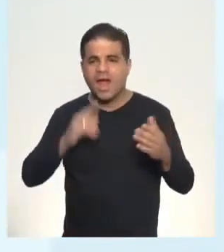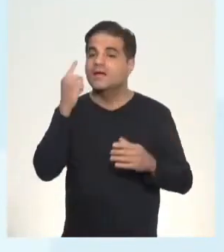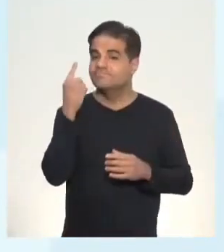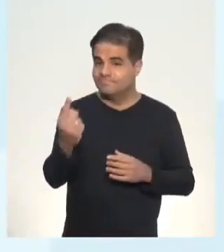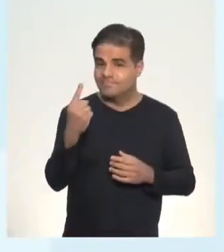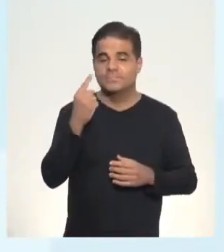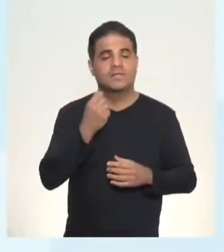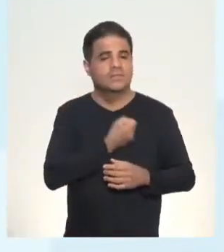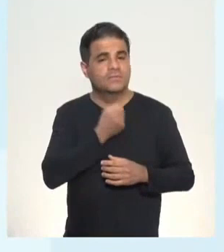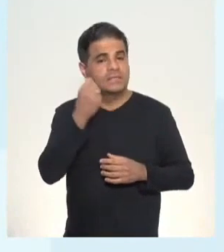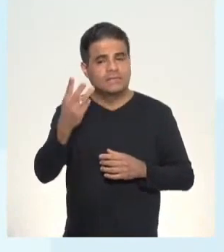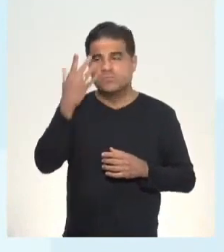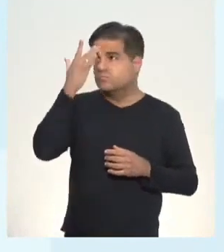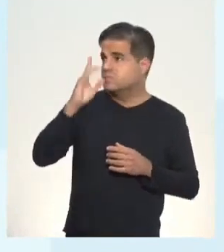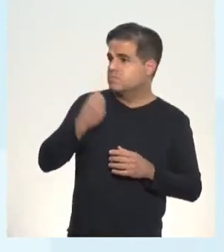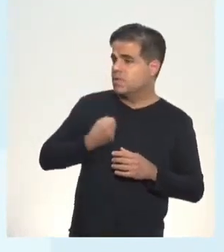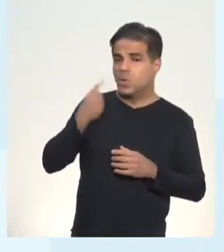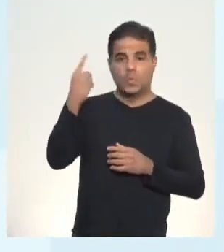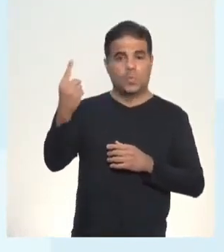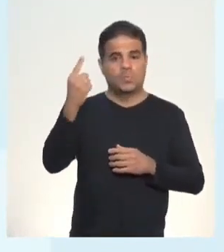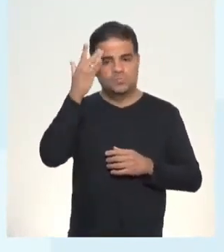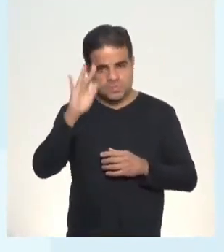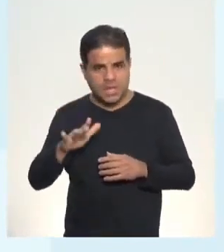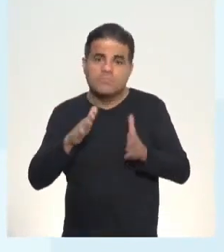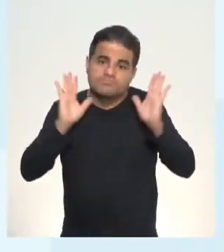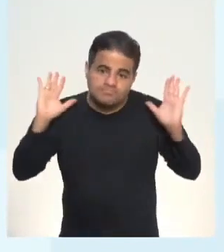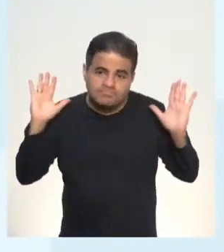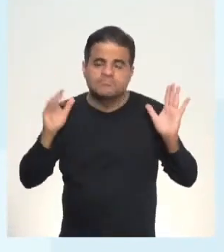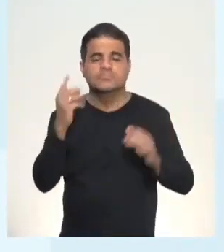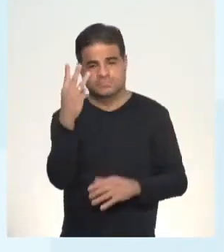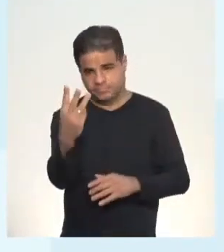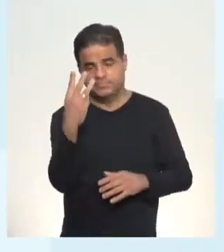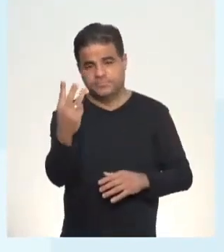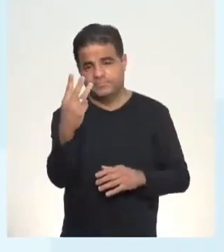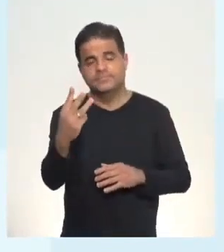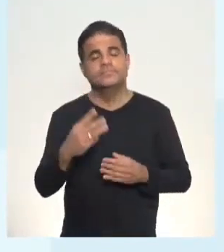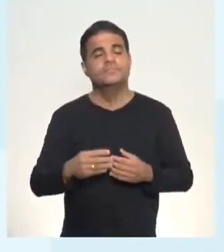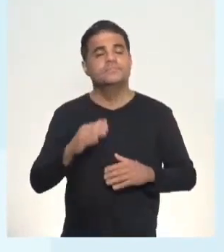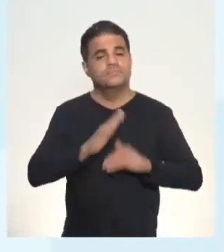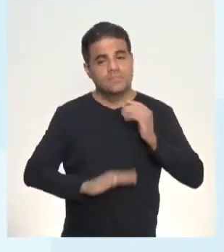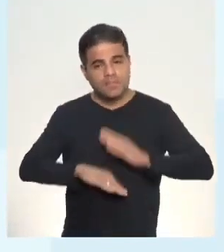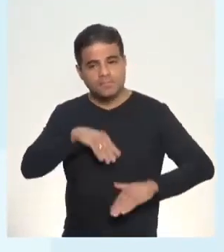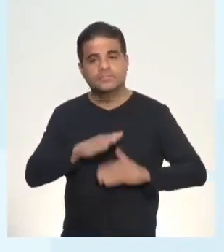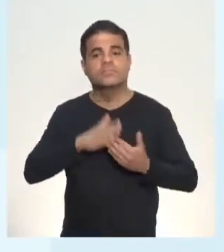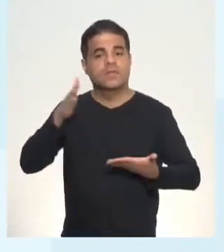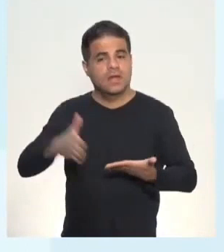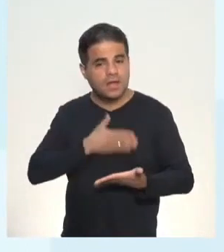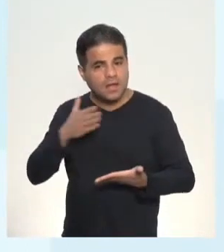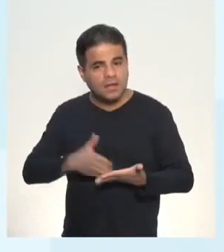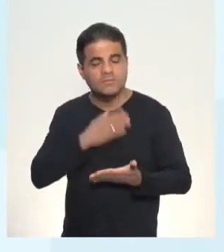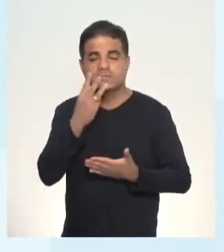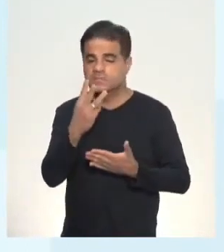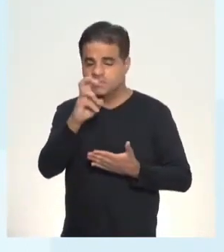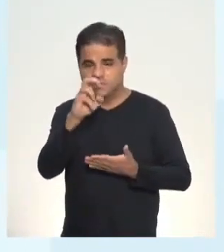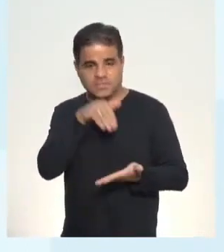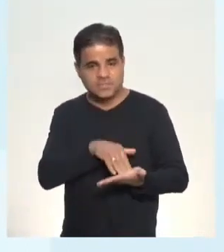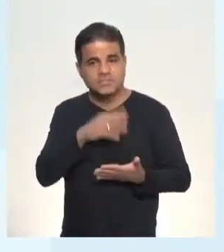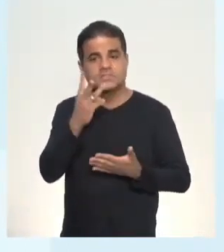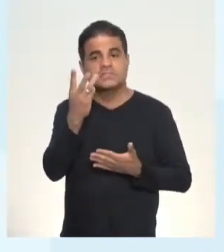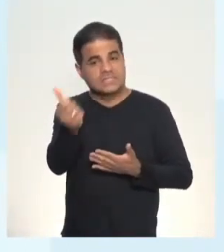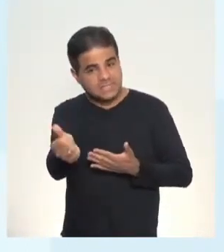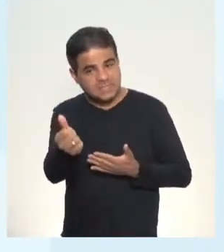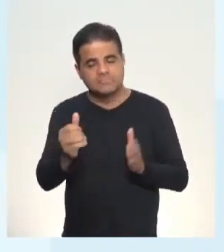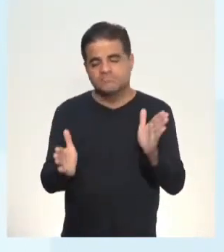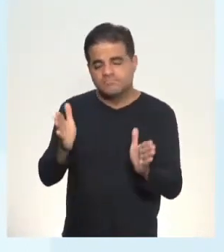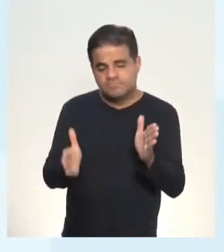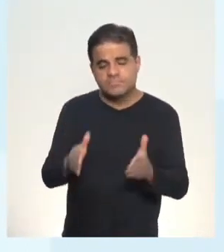é a 3. Eu não sei porque está a 1 ali, gente, tá? Meus amores, mas 3. Das páginas 35 a